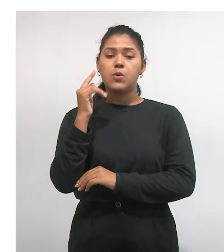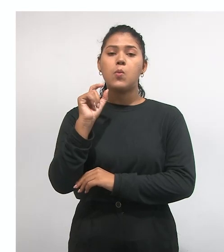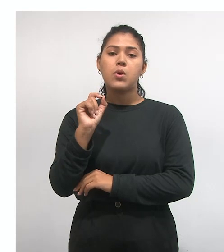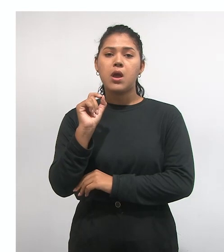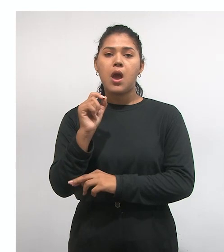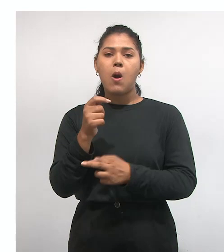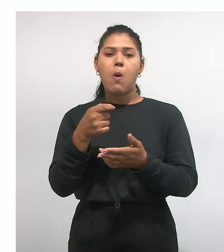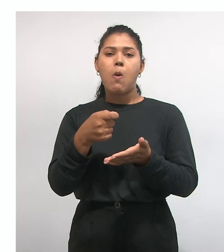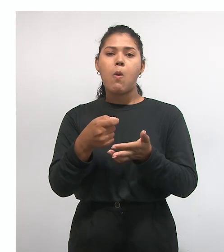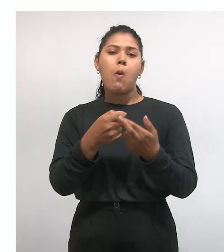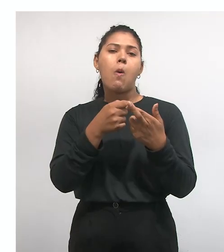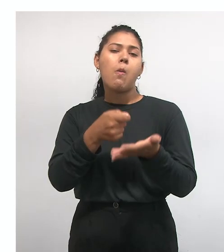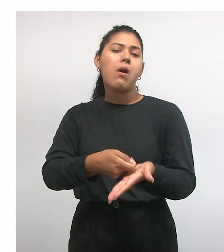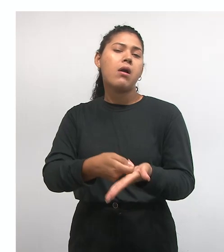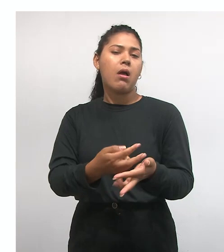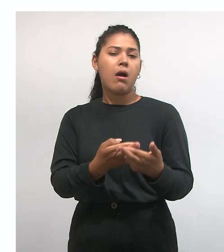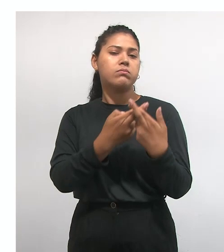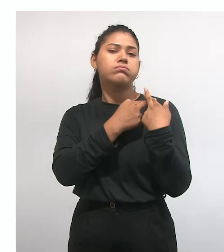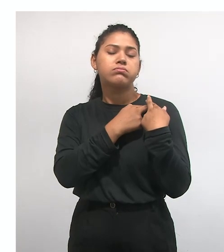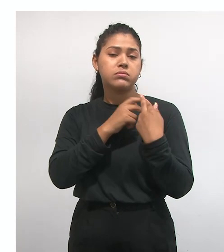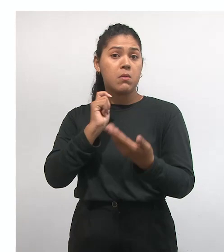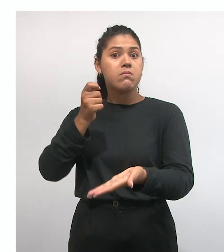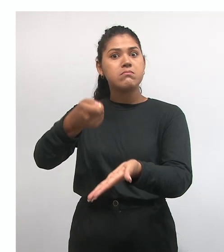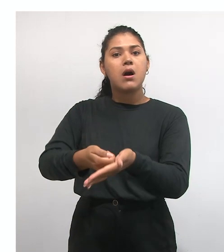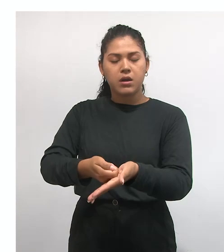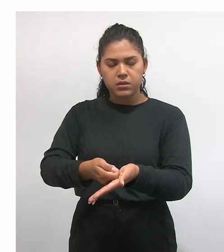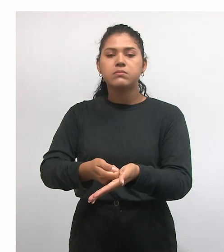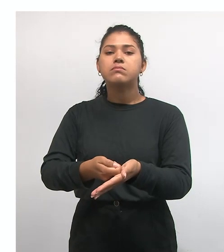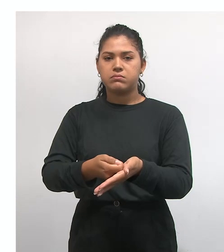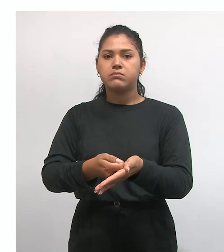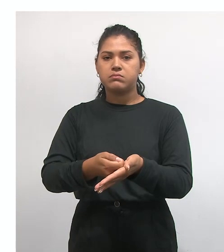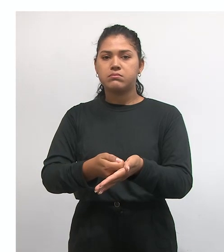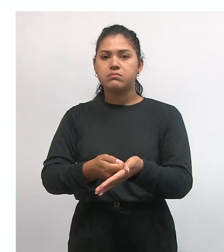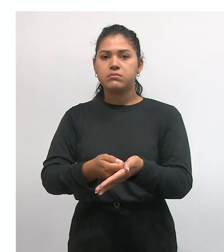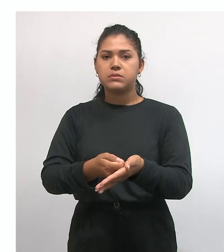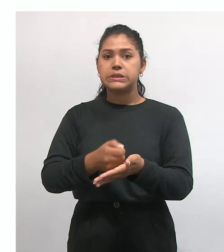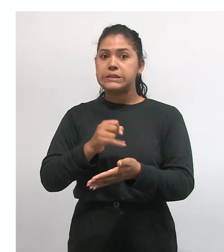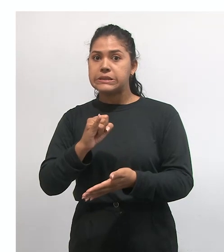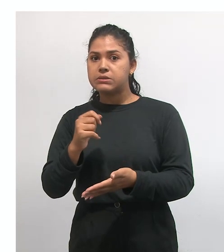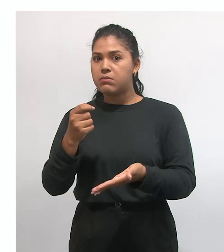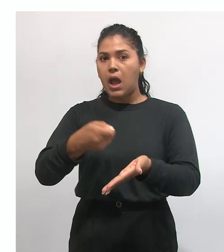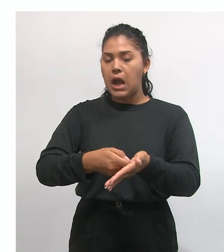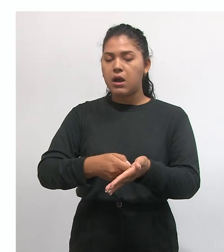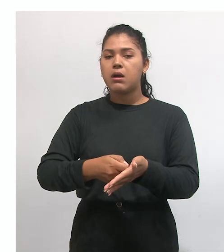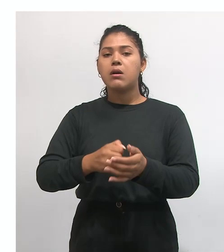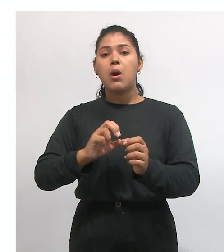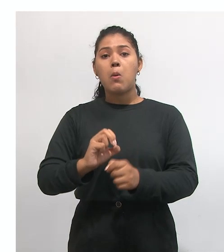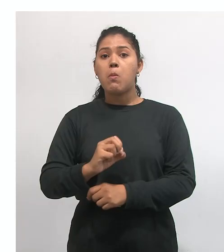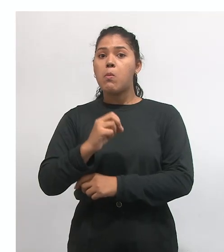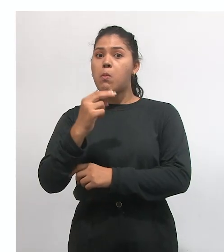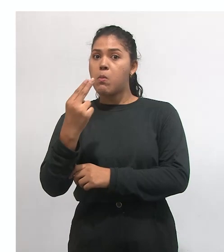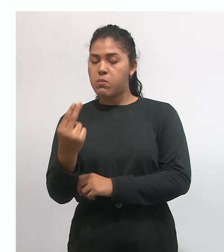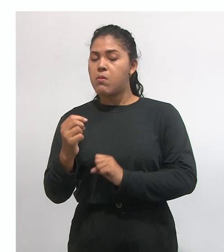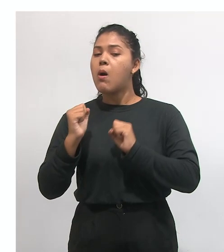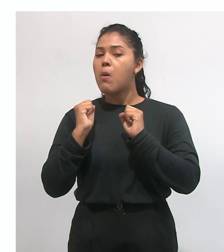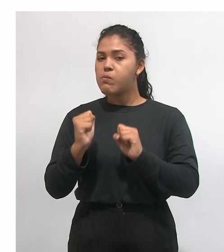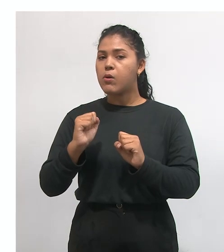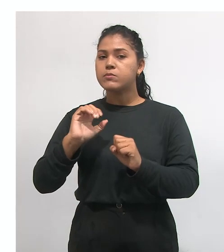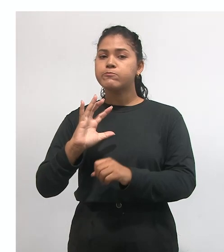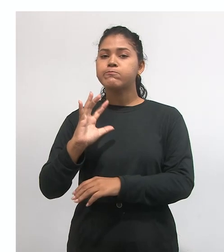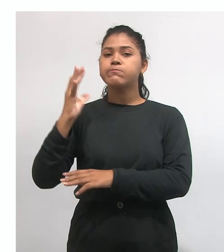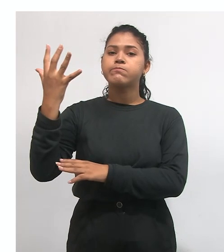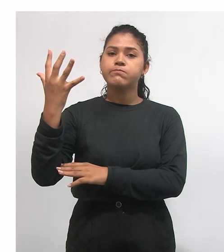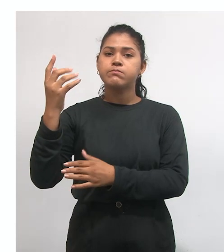obrigação principal é a pessoa obrigada ao pagamento do tributo ou a penalidade pecuniária. Por que ele fala ou a penalidade